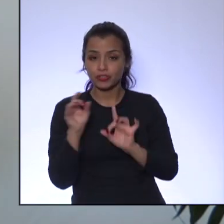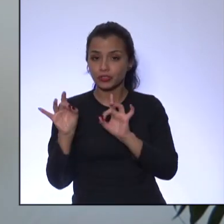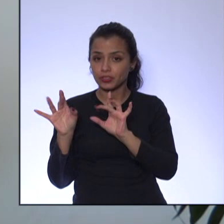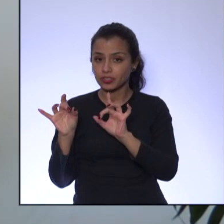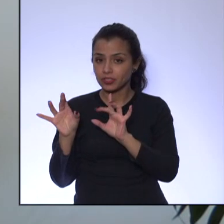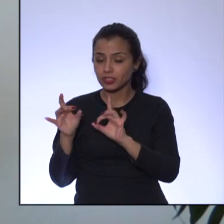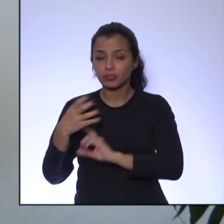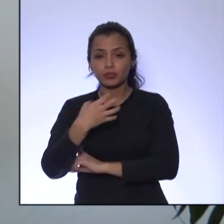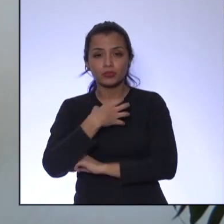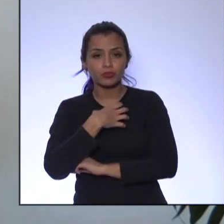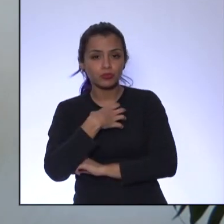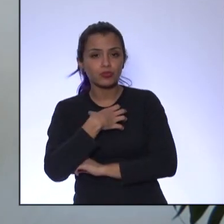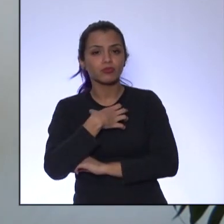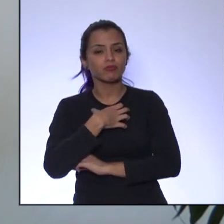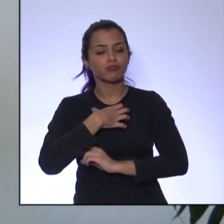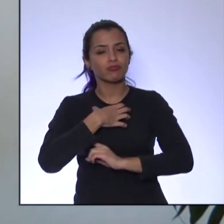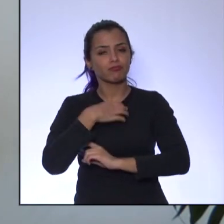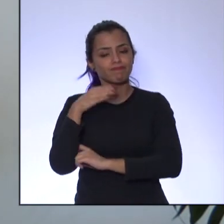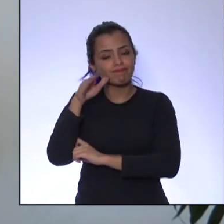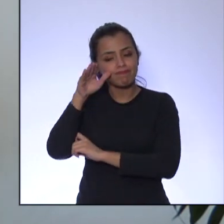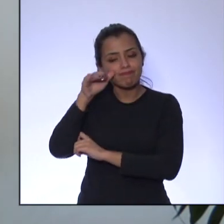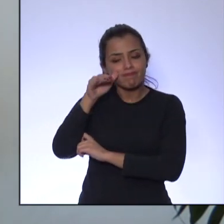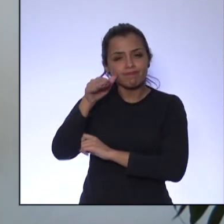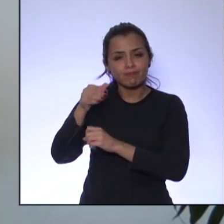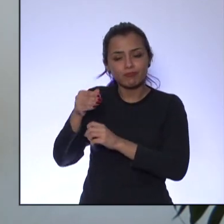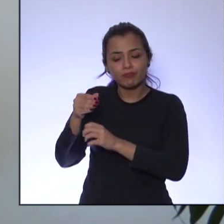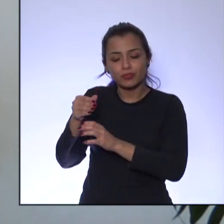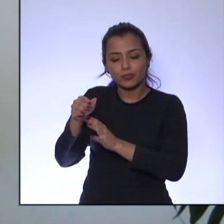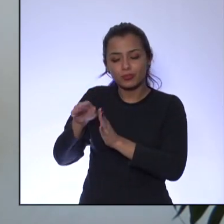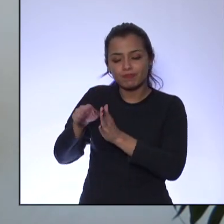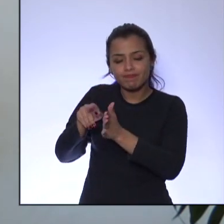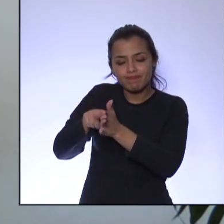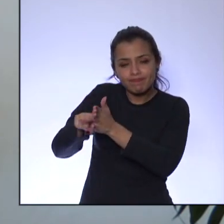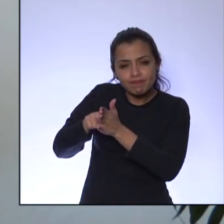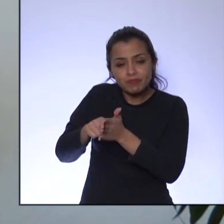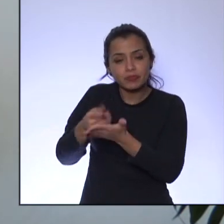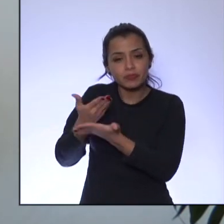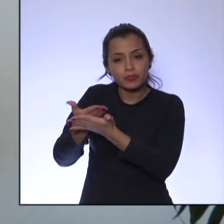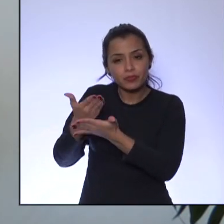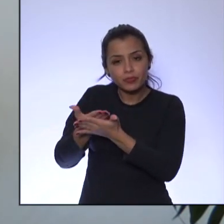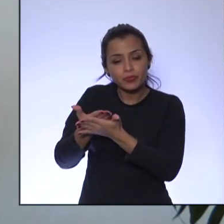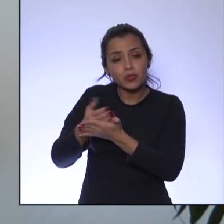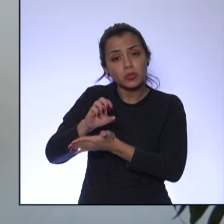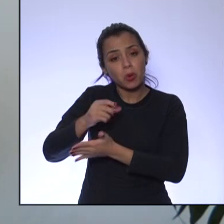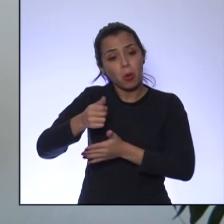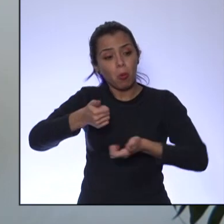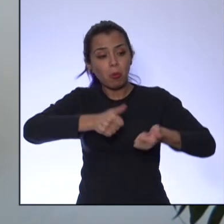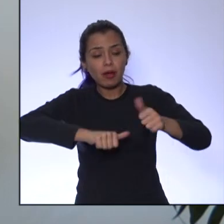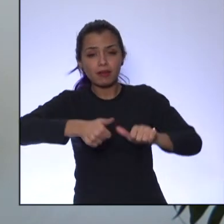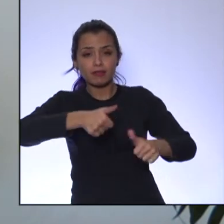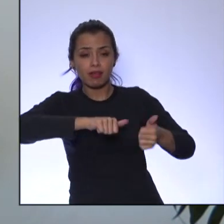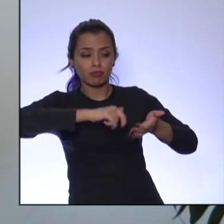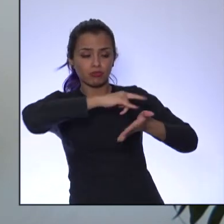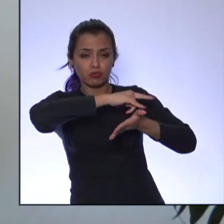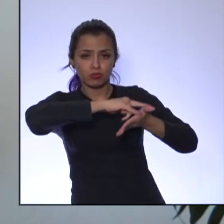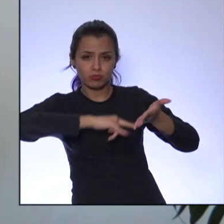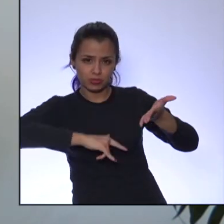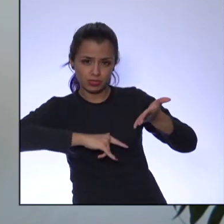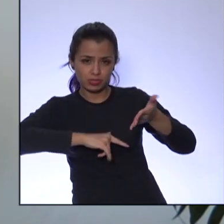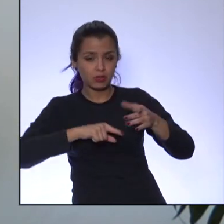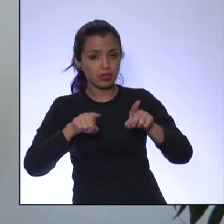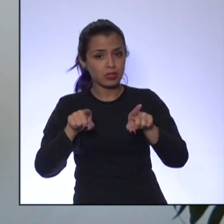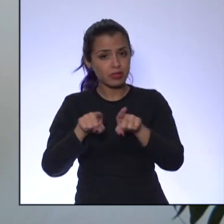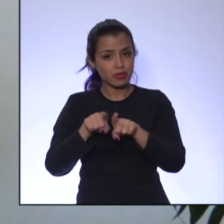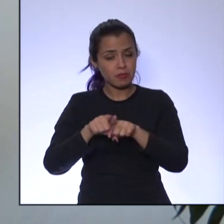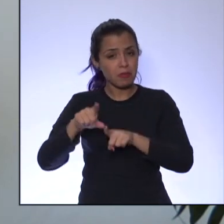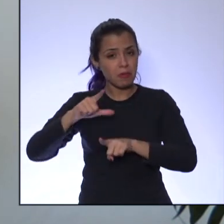baseado nos resultados de observações diretas ou análise de documentação, com vistas à elaboração e